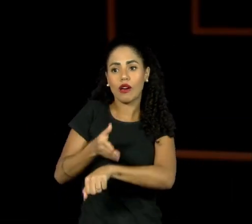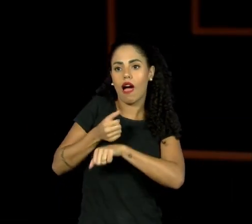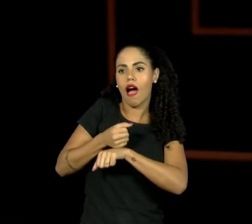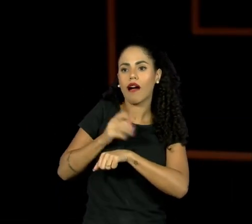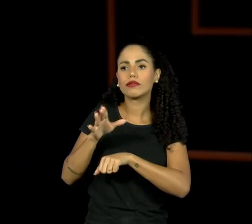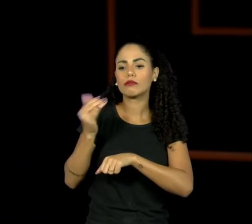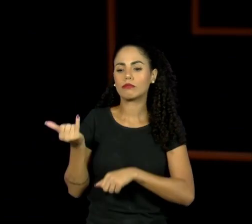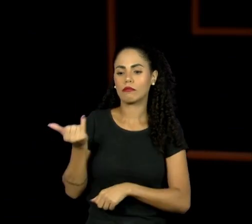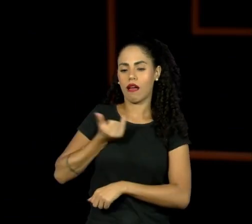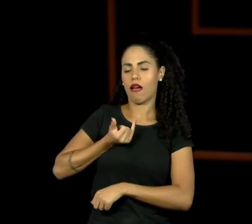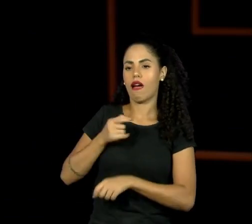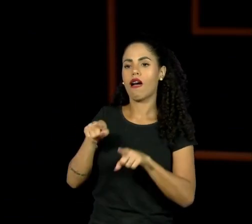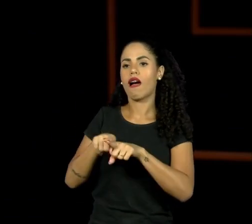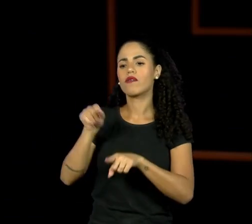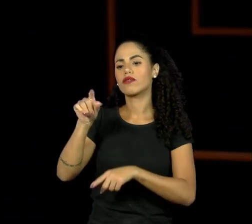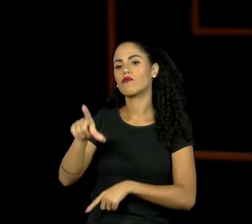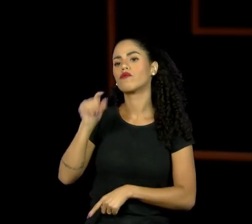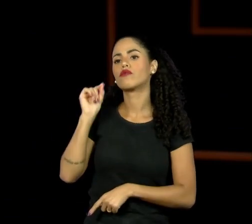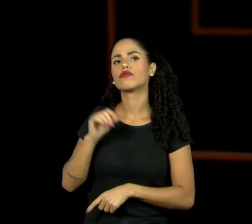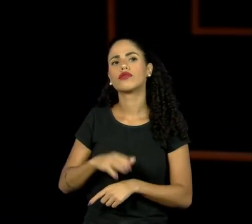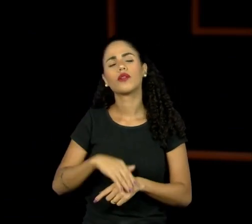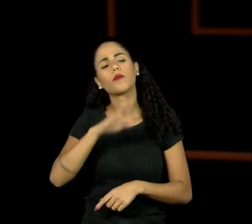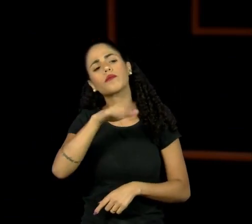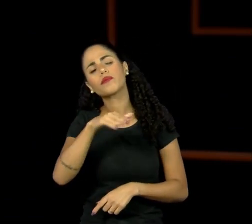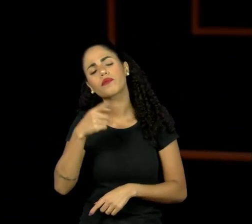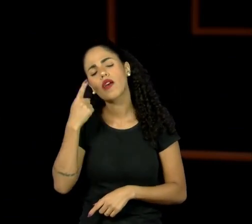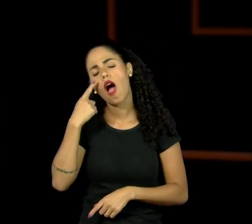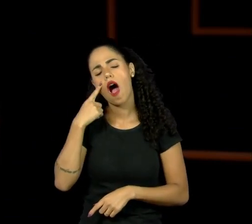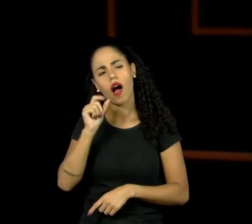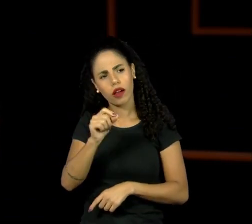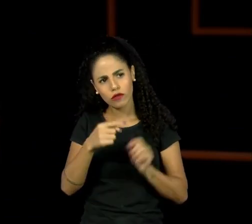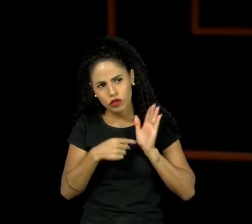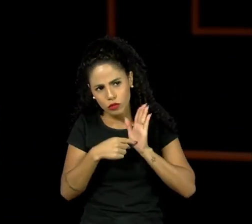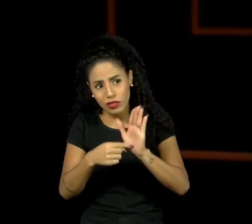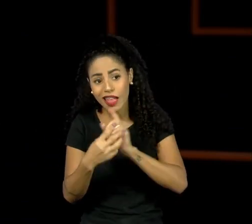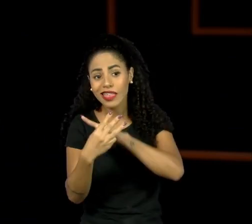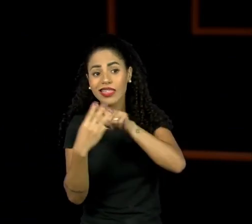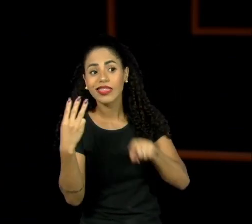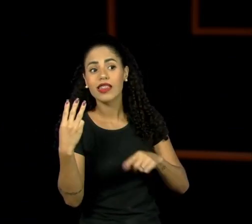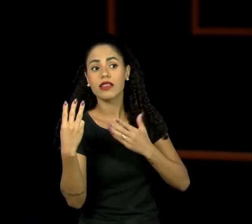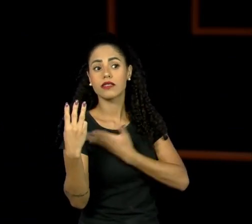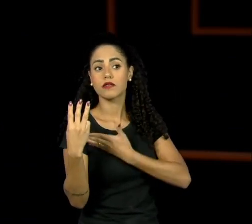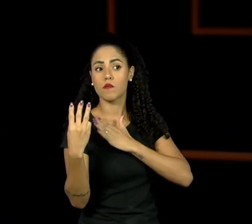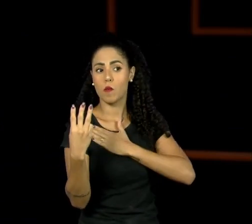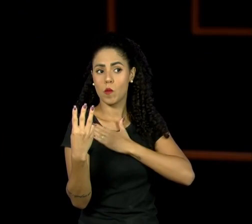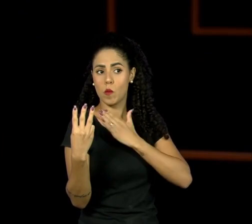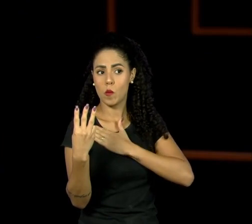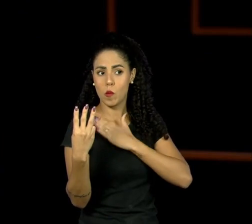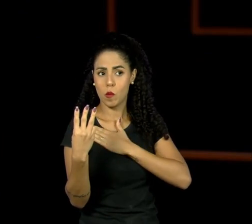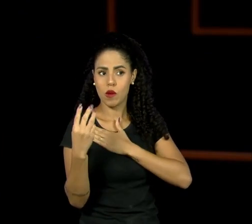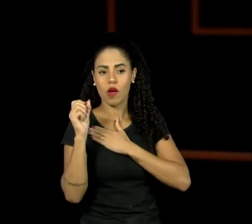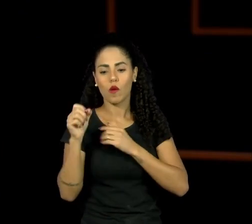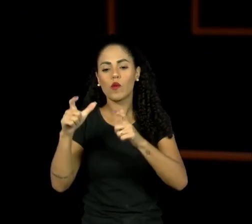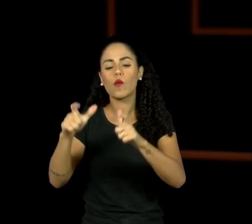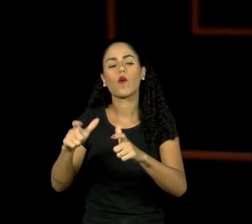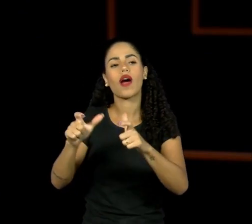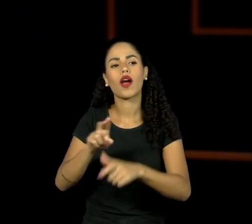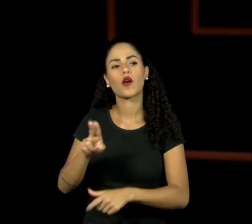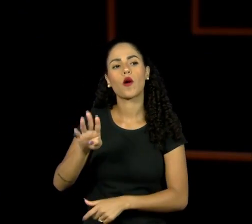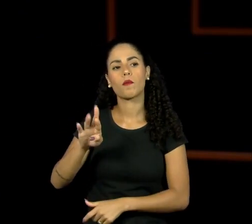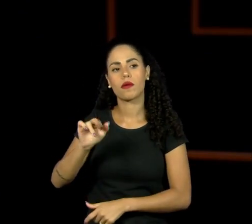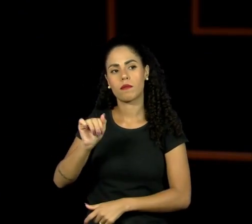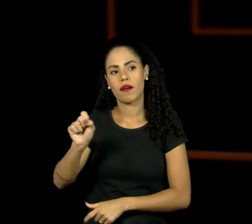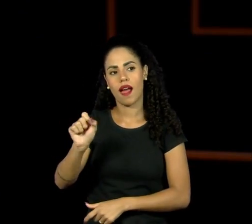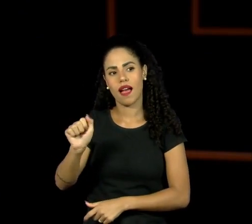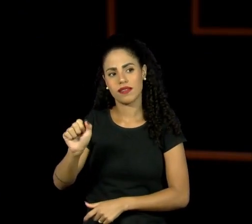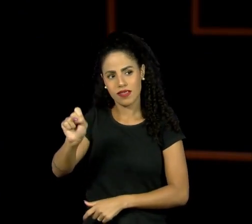casa, então você vai sair. Ela vira isso para mim e disse, eu quero te apresentar a 3 amigos meus. E vamos para um lugar chamado Brasas, que hoje não existe mais.